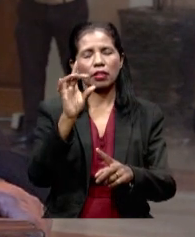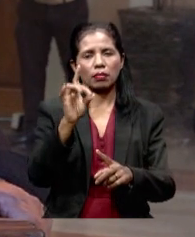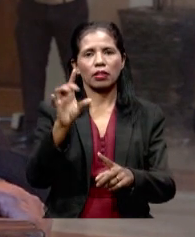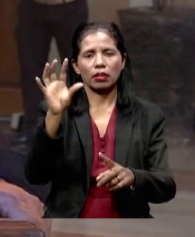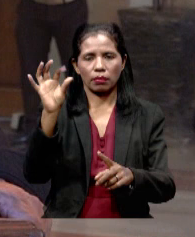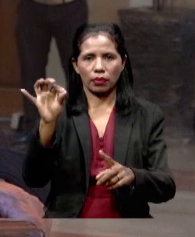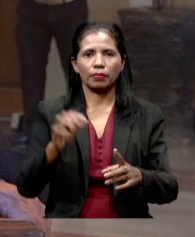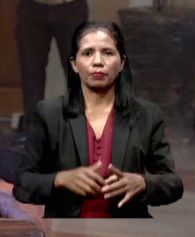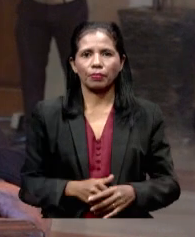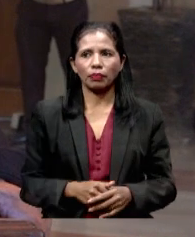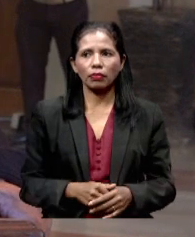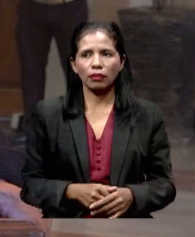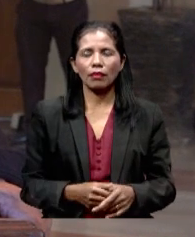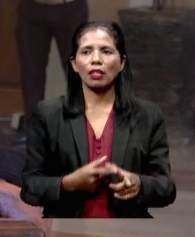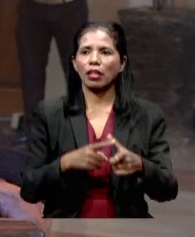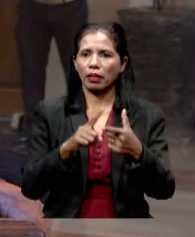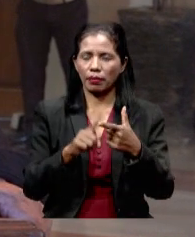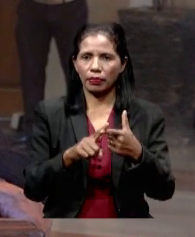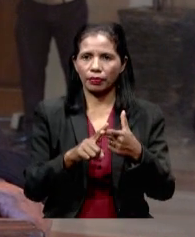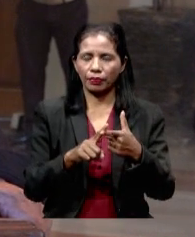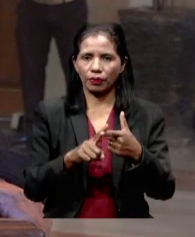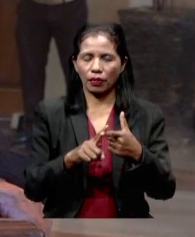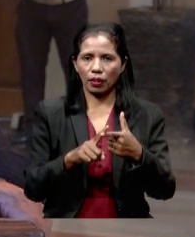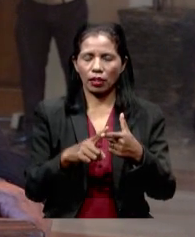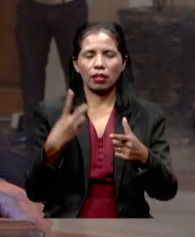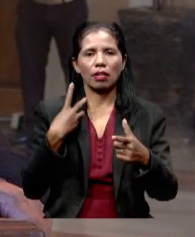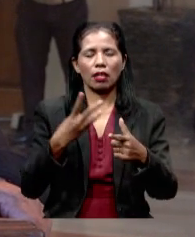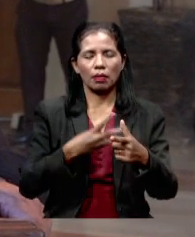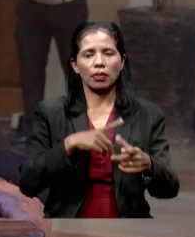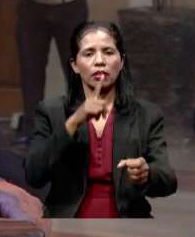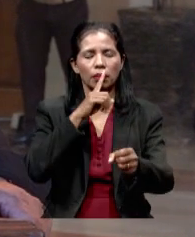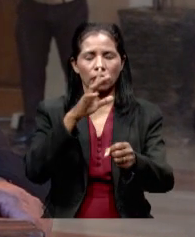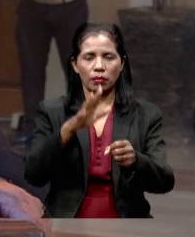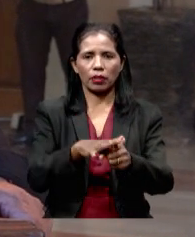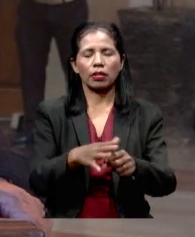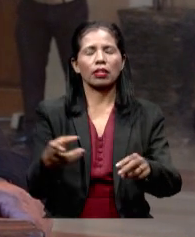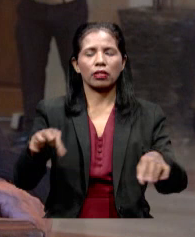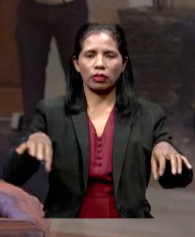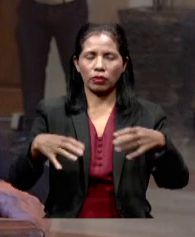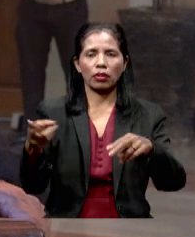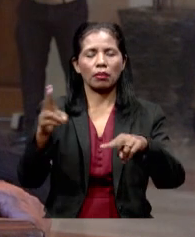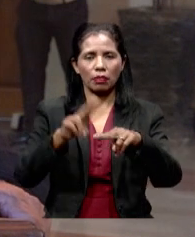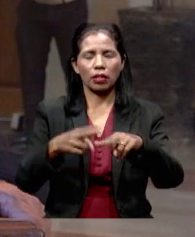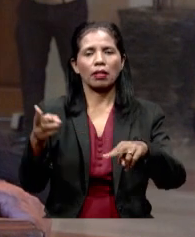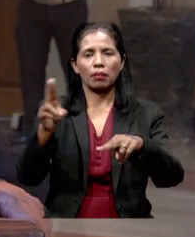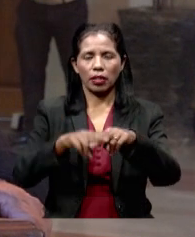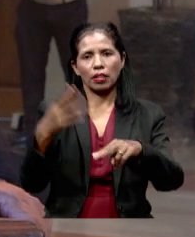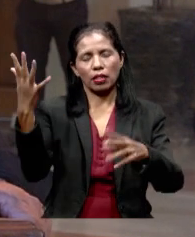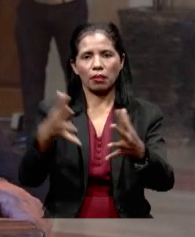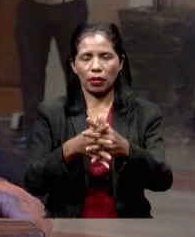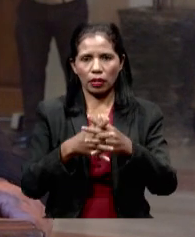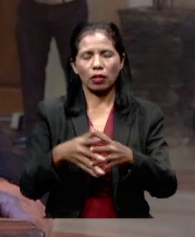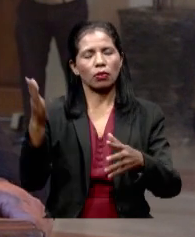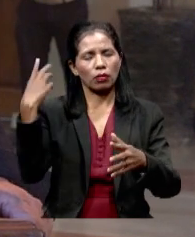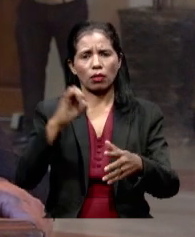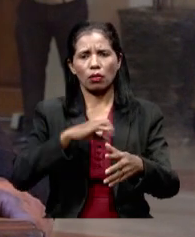Ana. Depois ia compromisso, Lubo Kida Loz, aumenta em Nova York. Uluk ao noi a Tubá Deite Loren